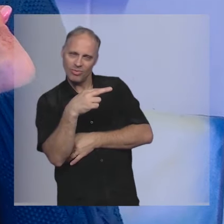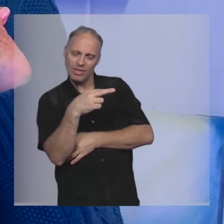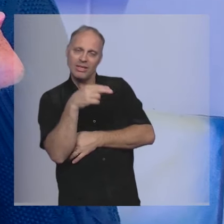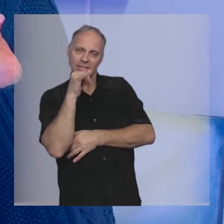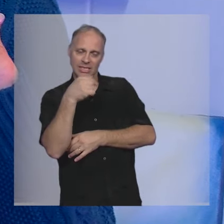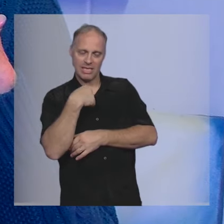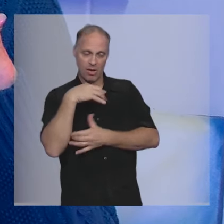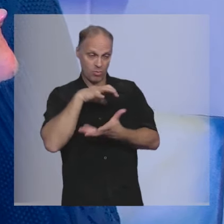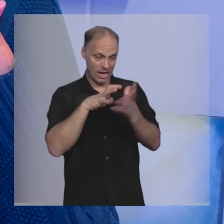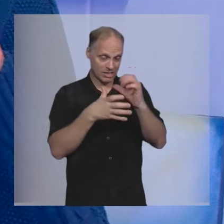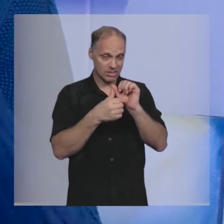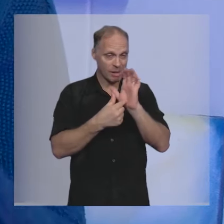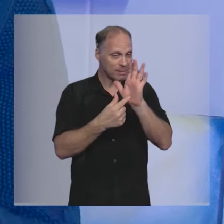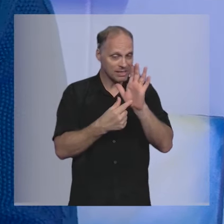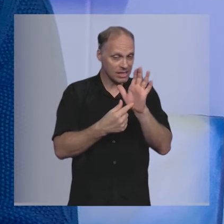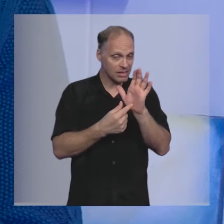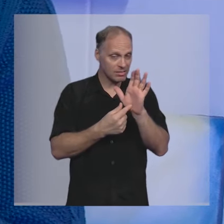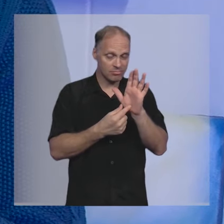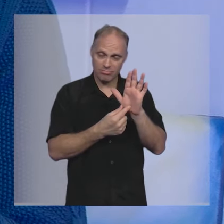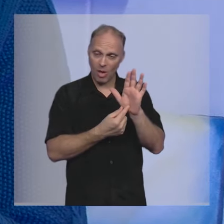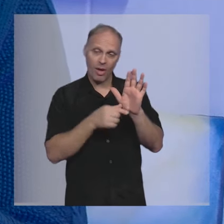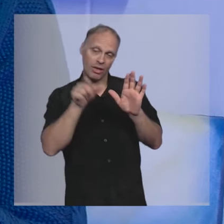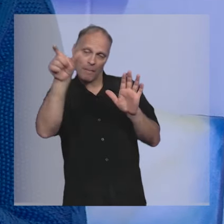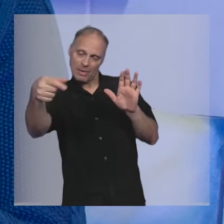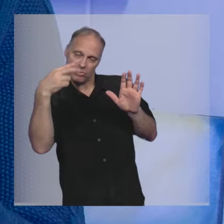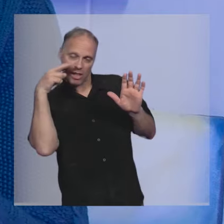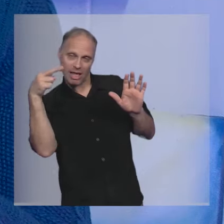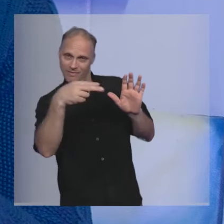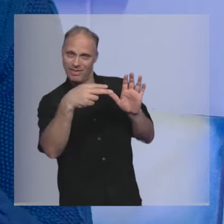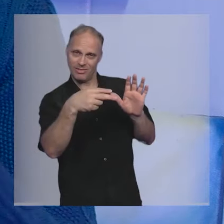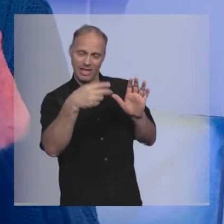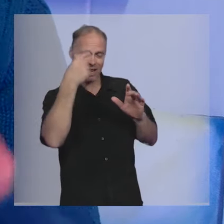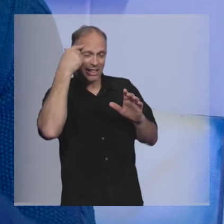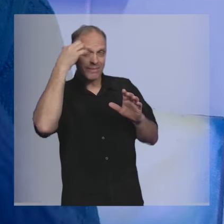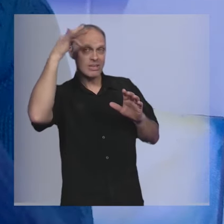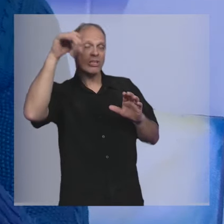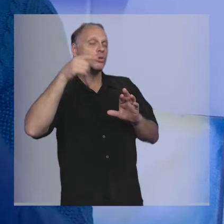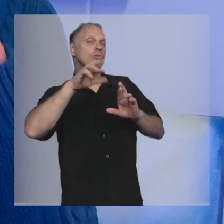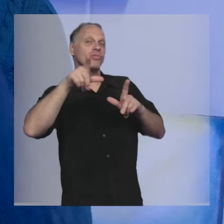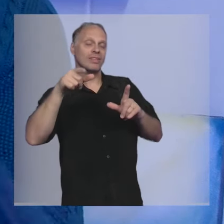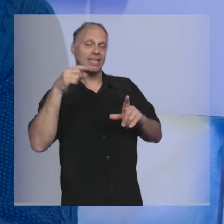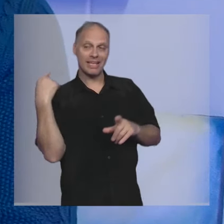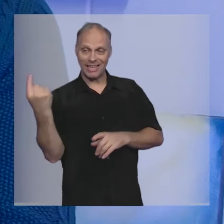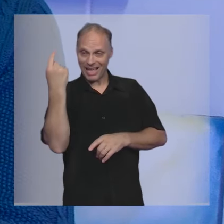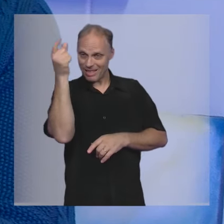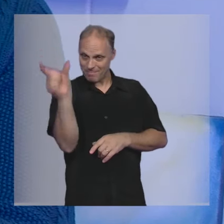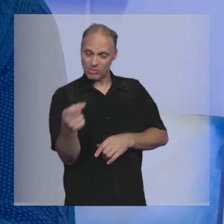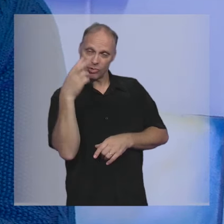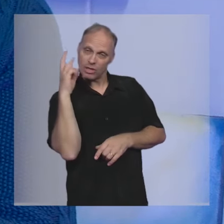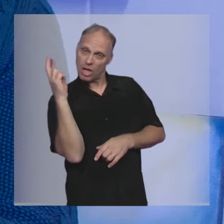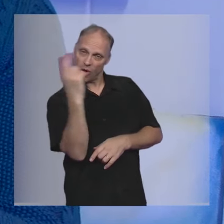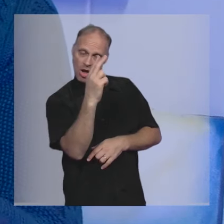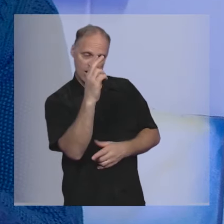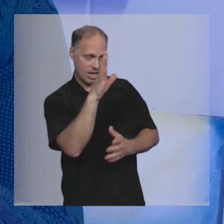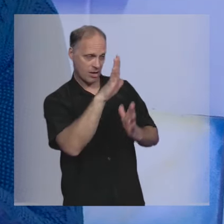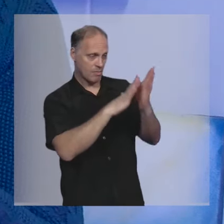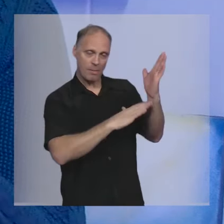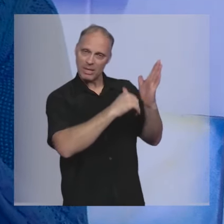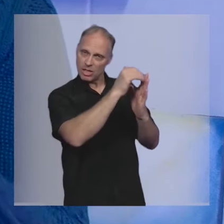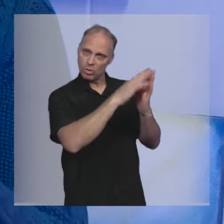o artista expressou. A pessoa, cada um que vê a obra,